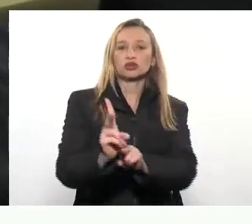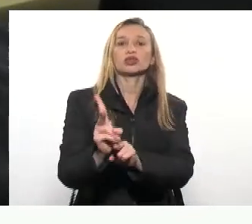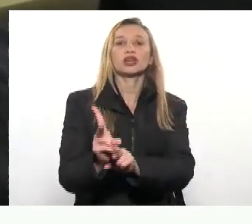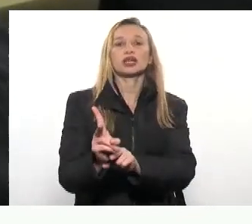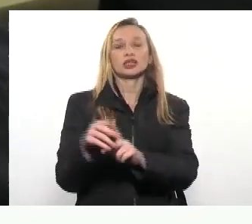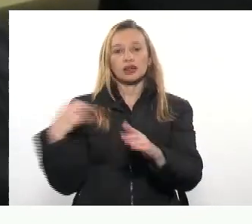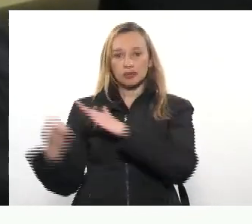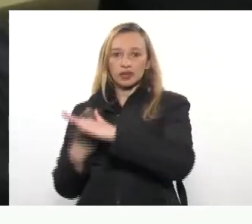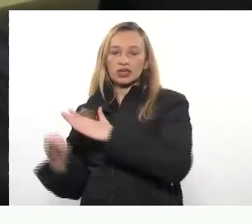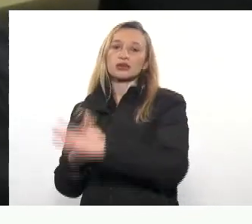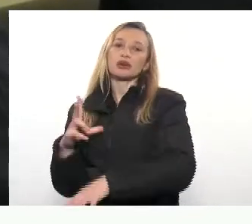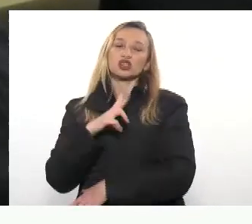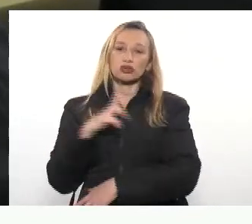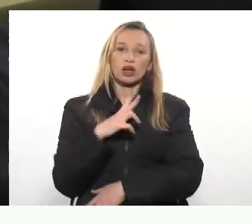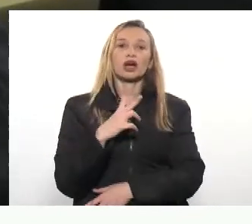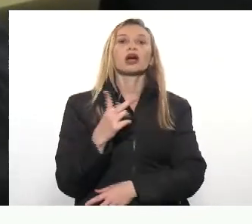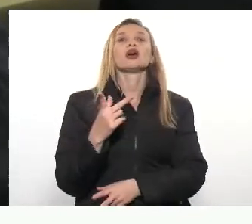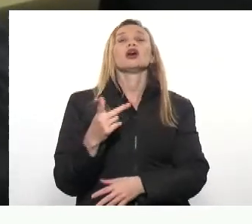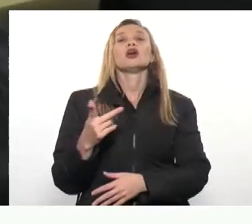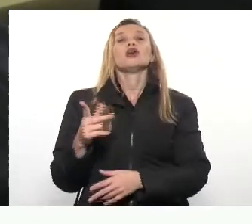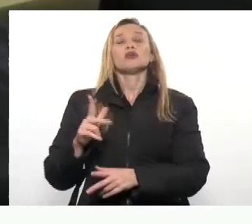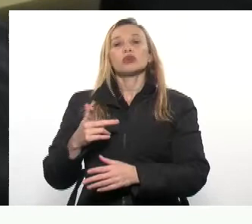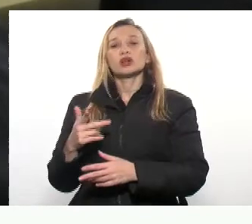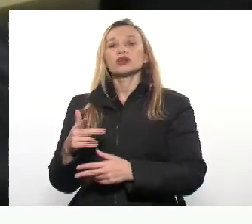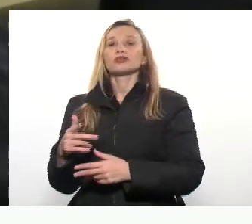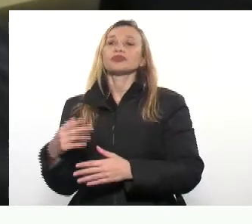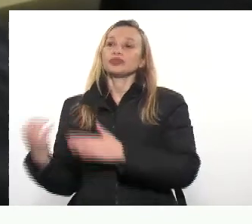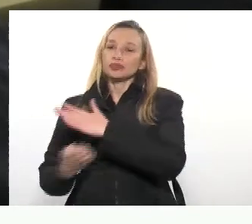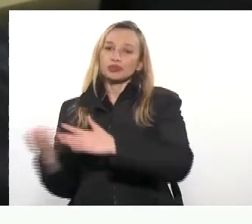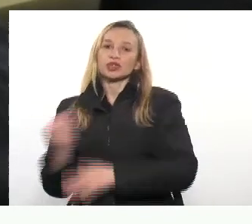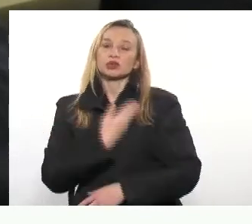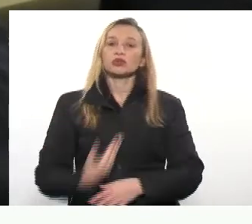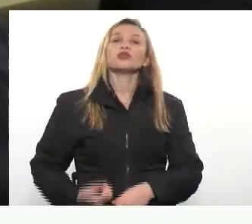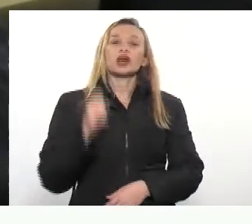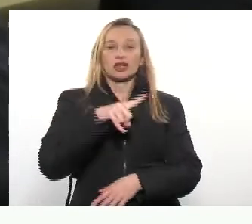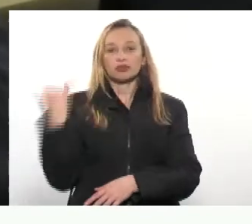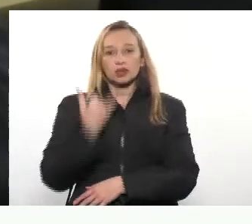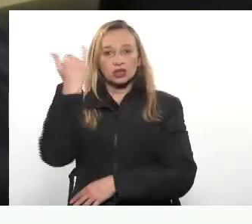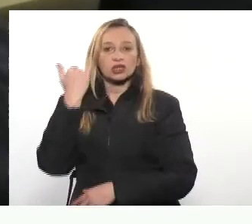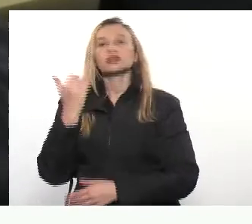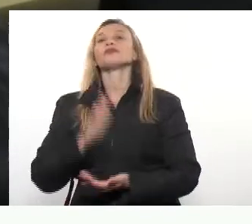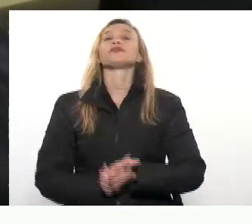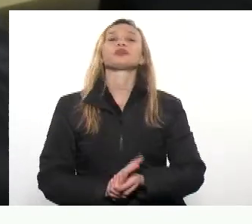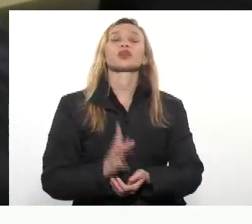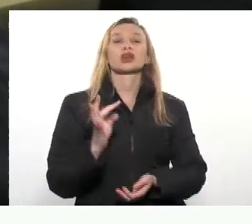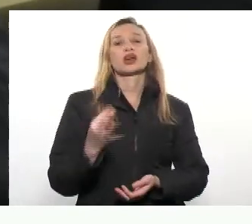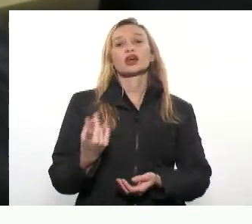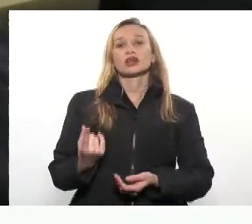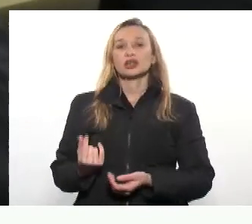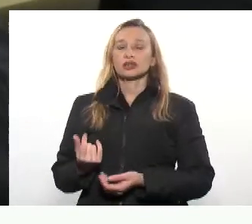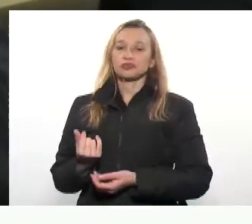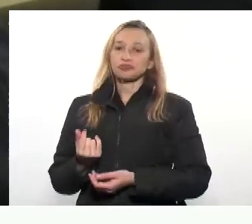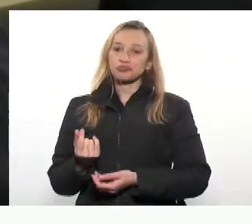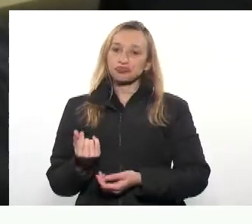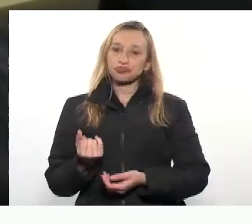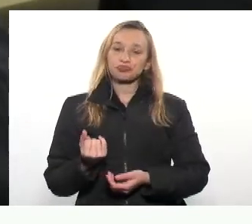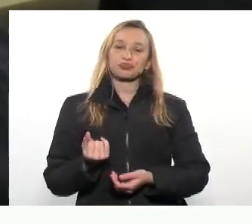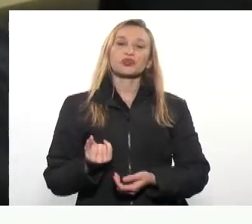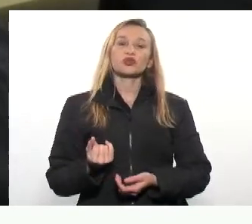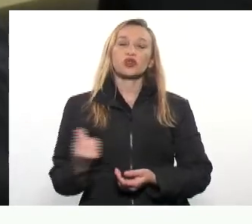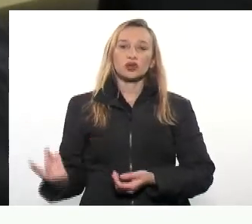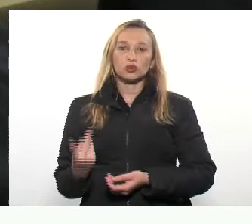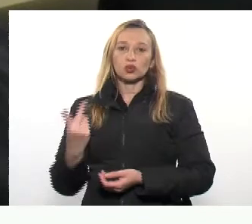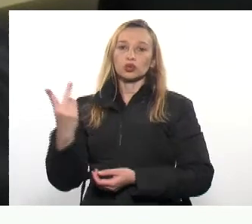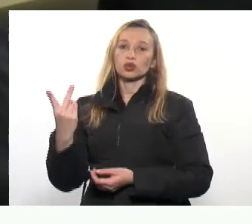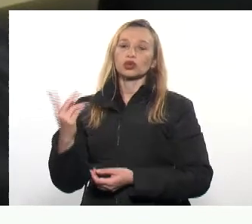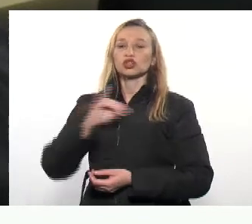companhia. Particularmente numa companhia pública, isso é mais do que importante. Então, no caso da tarifa comercial, seja para